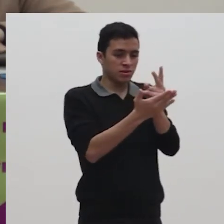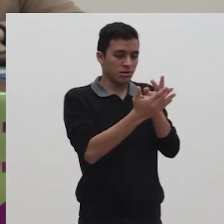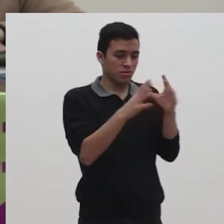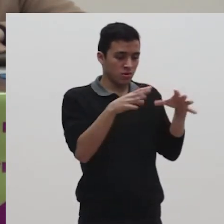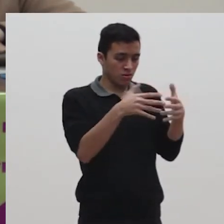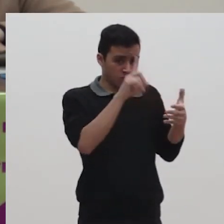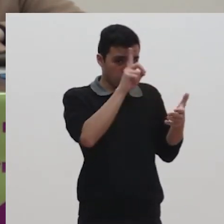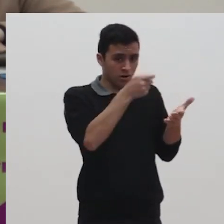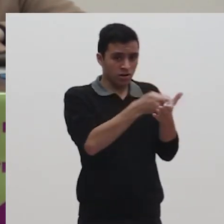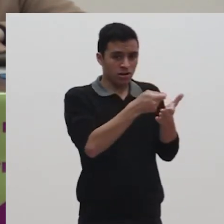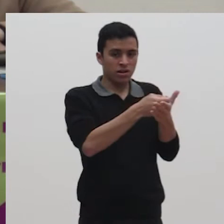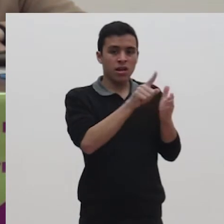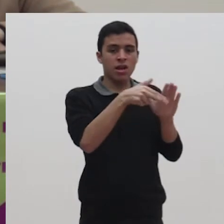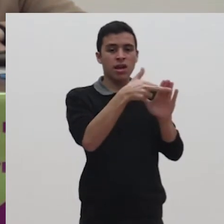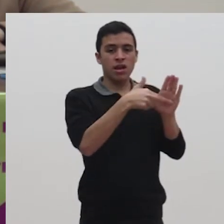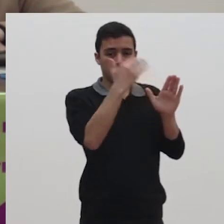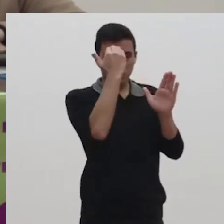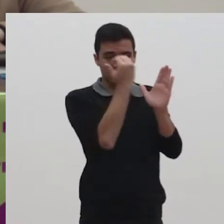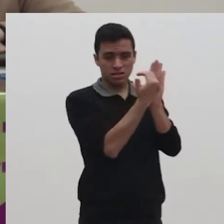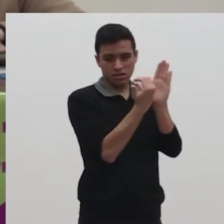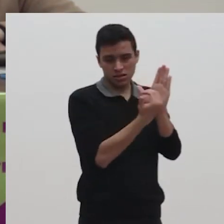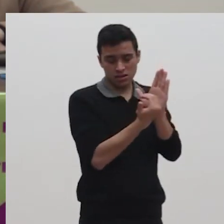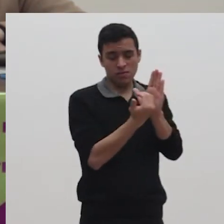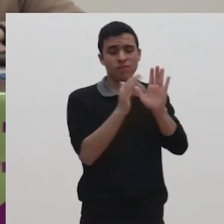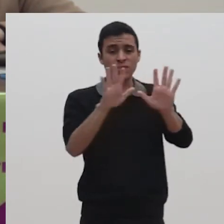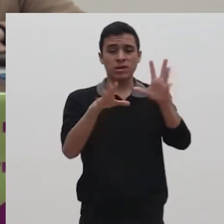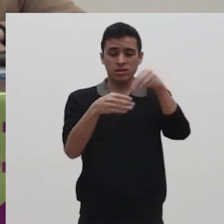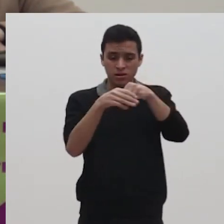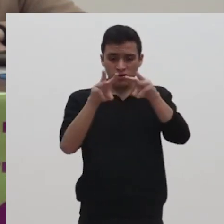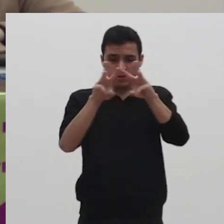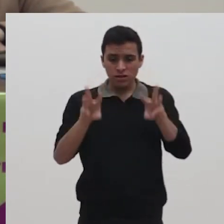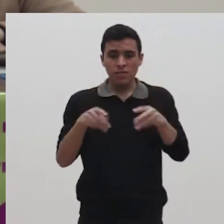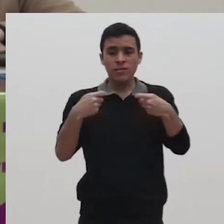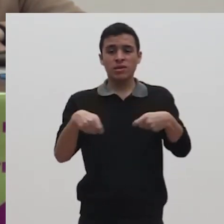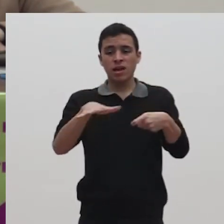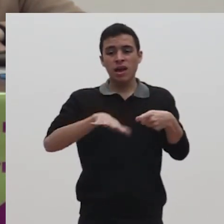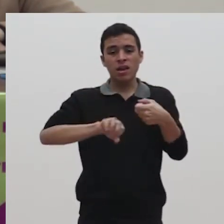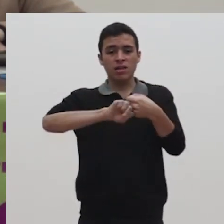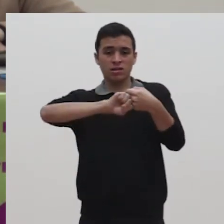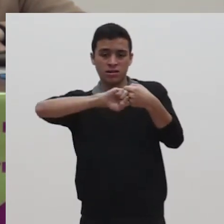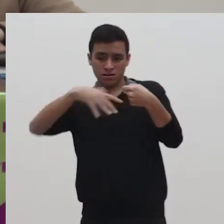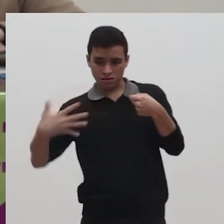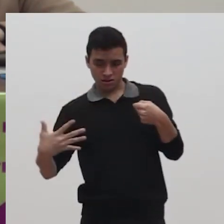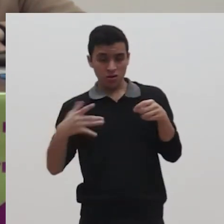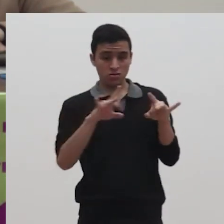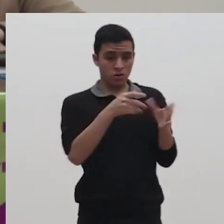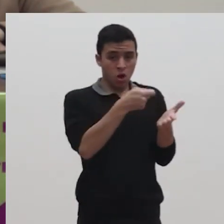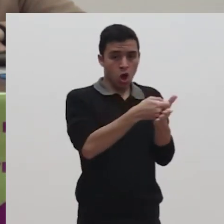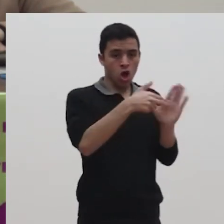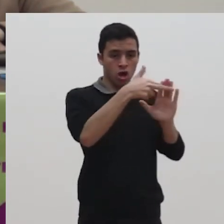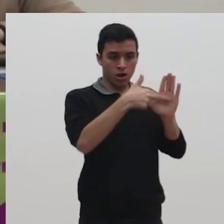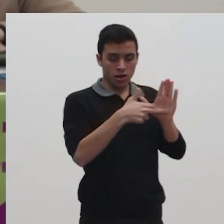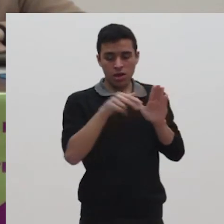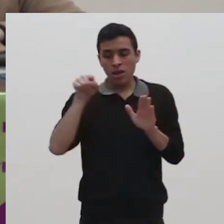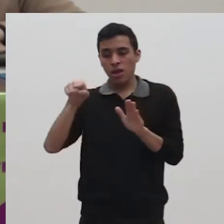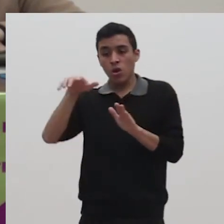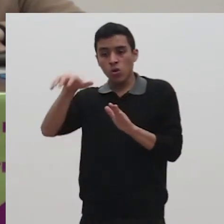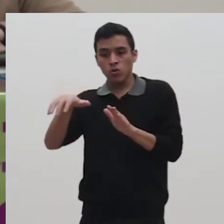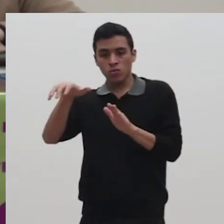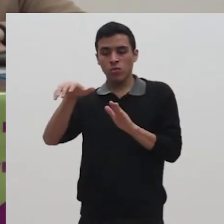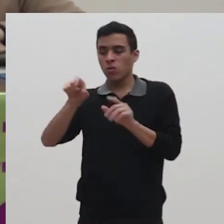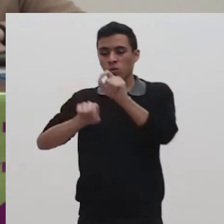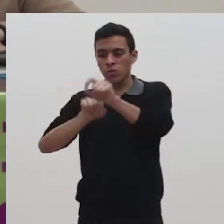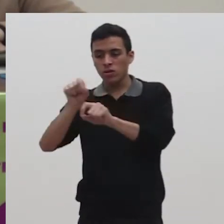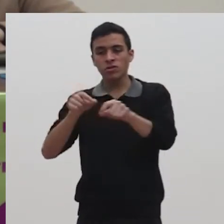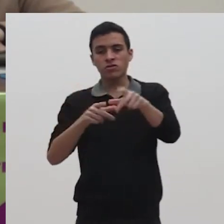da ordem, da força. O que a gente precisa numa universidade verdadeiramente democrática, além de potestas, é autorictas. A gente